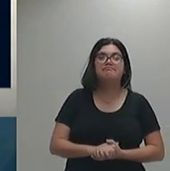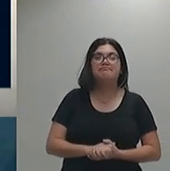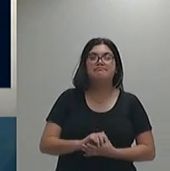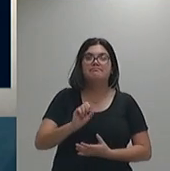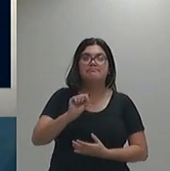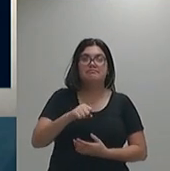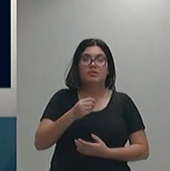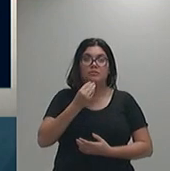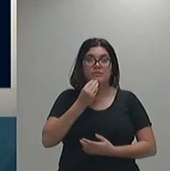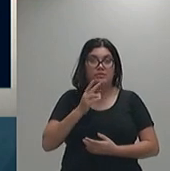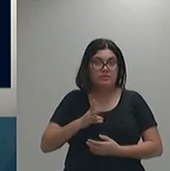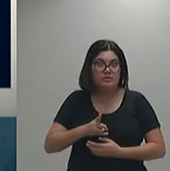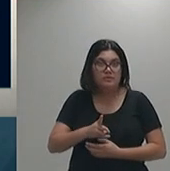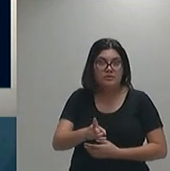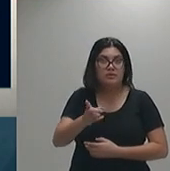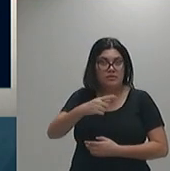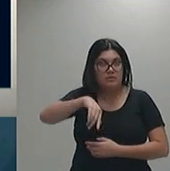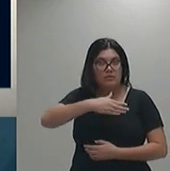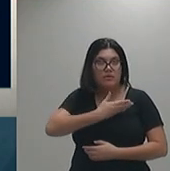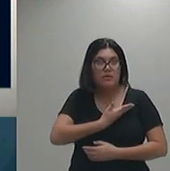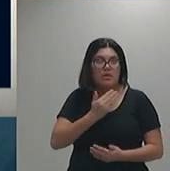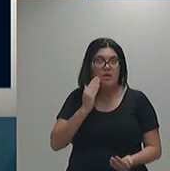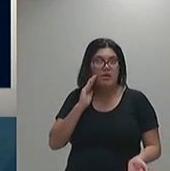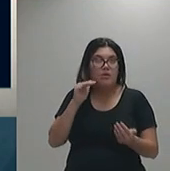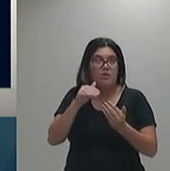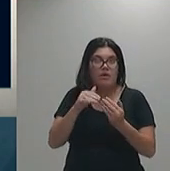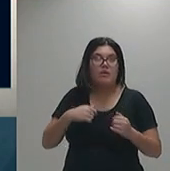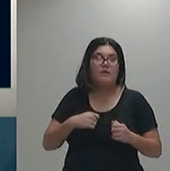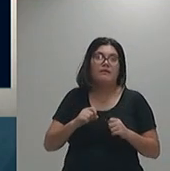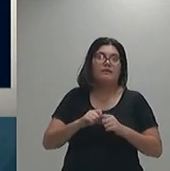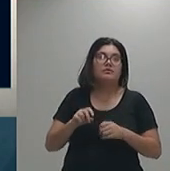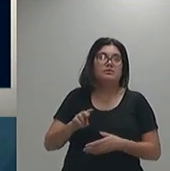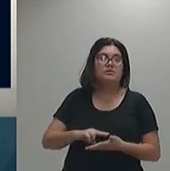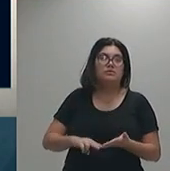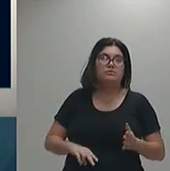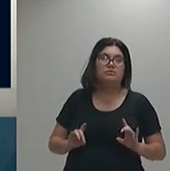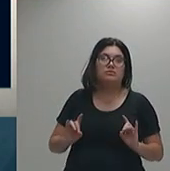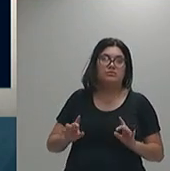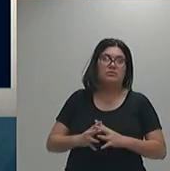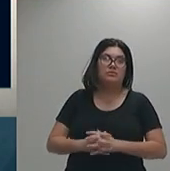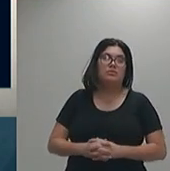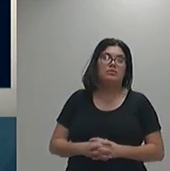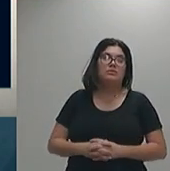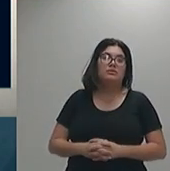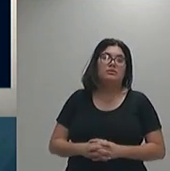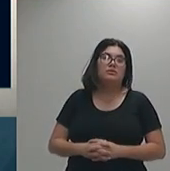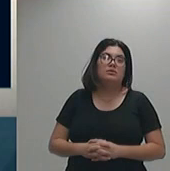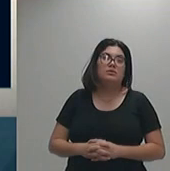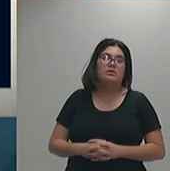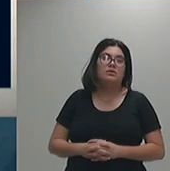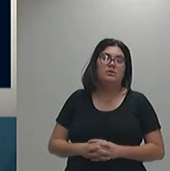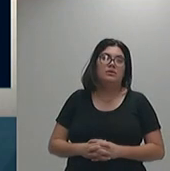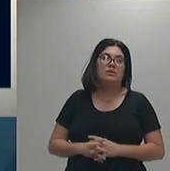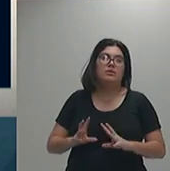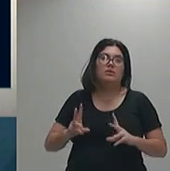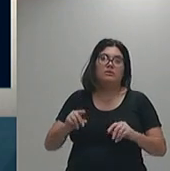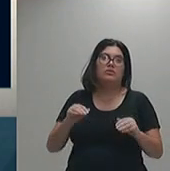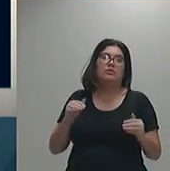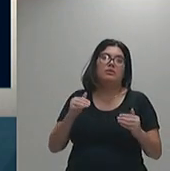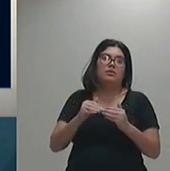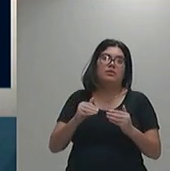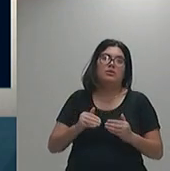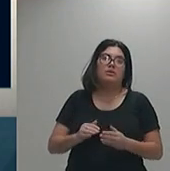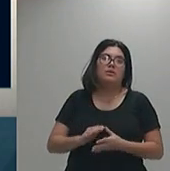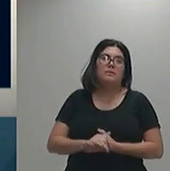pudesse seguir assim e seus colegas de estiverem de Agora já passou a leitura a pé a todos da cor no meu salão